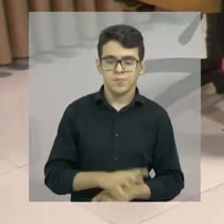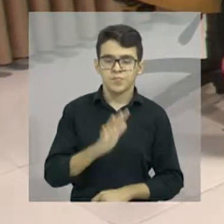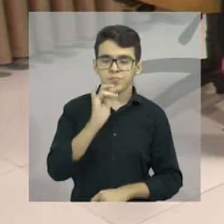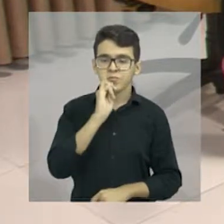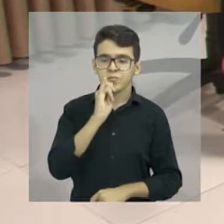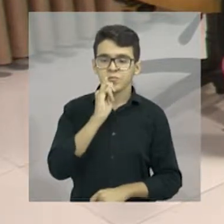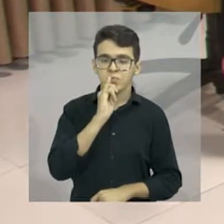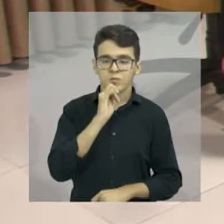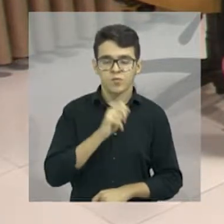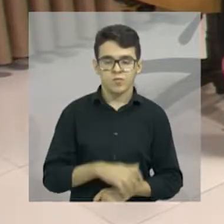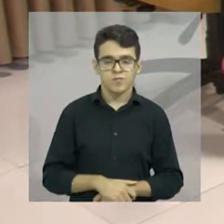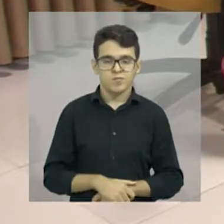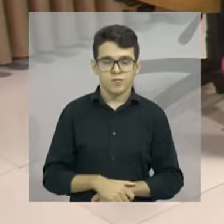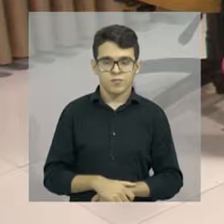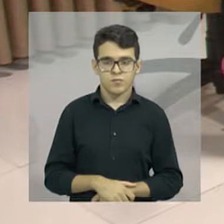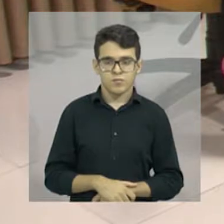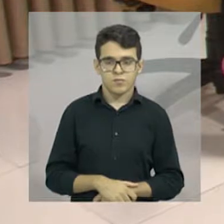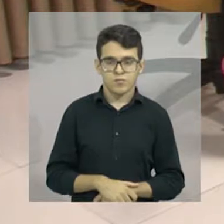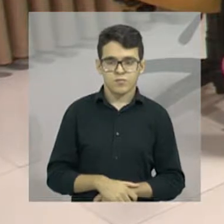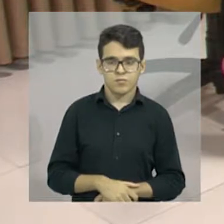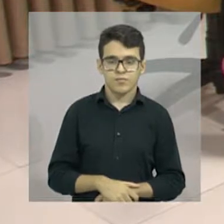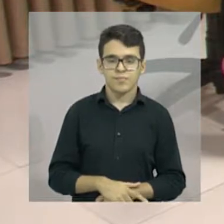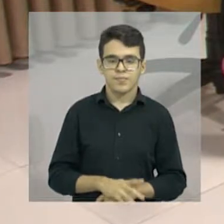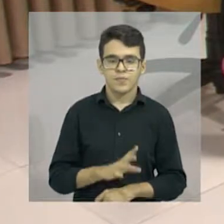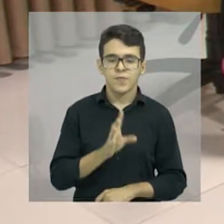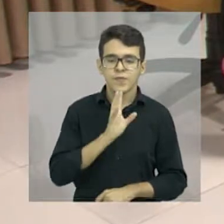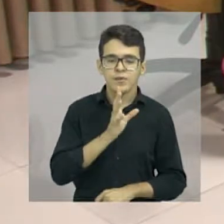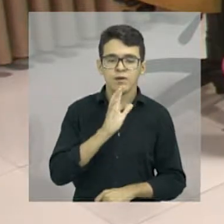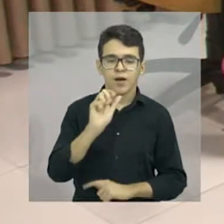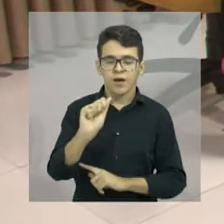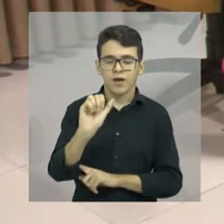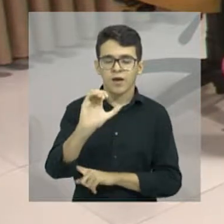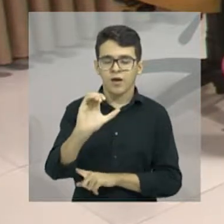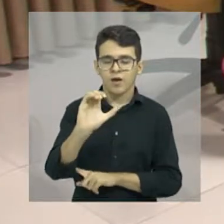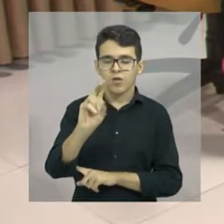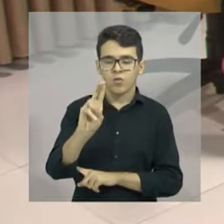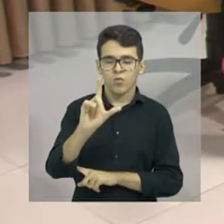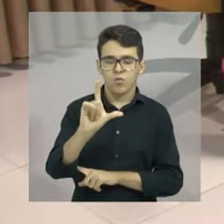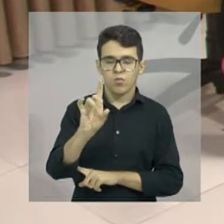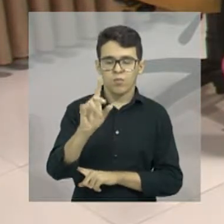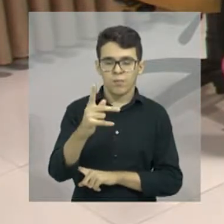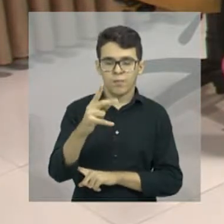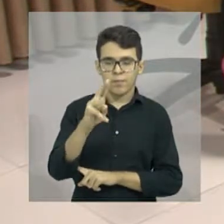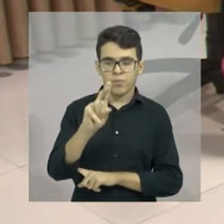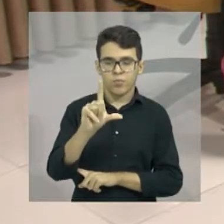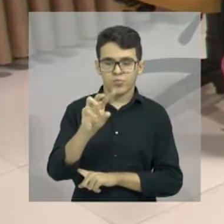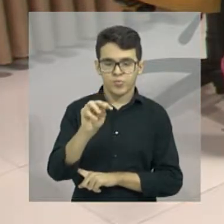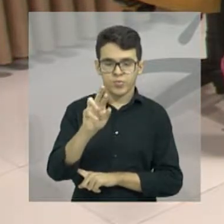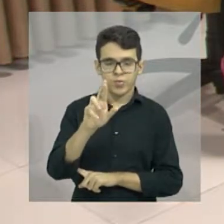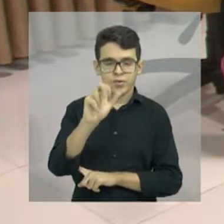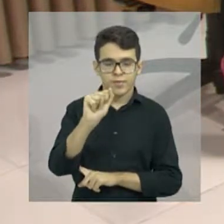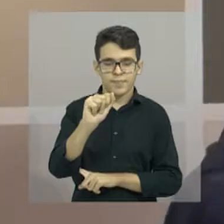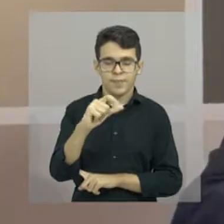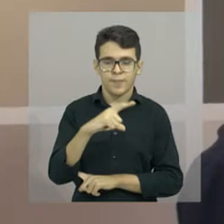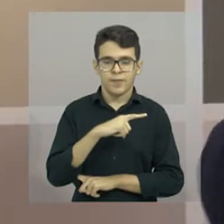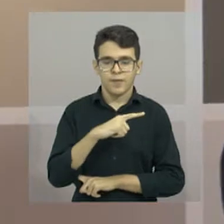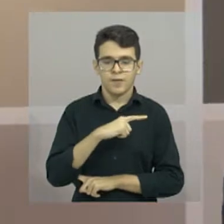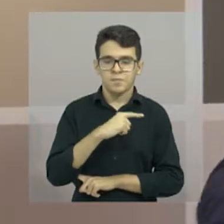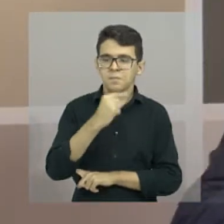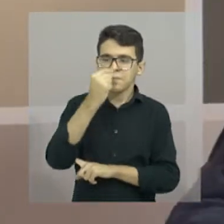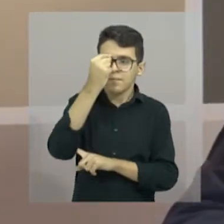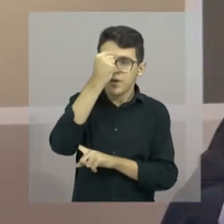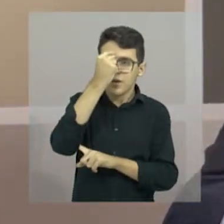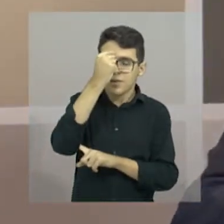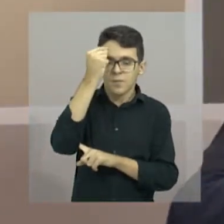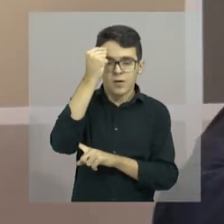os órgãos. Aí você faz acupuntura na orelha com sementes de mostarda e isso resolve alguns